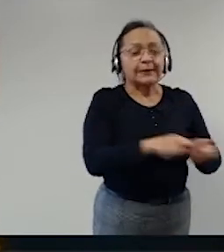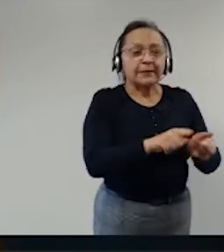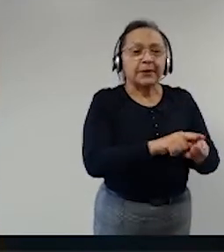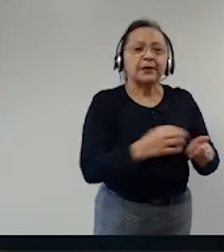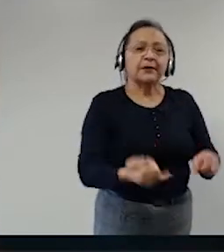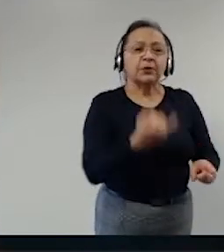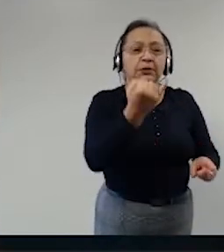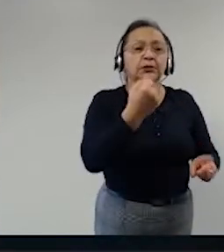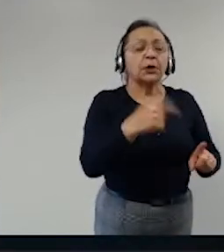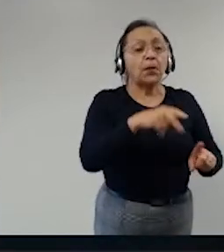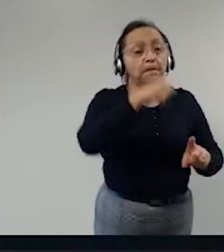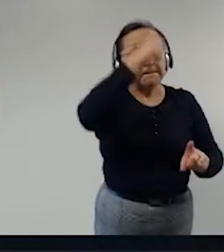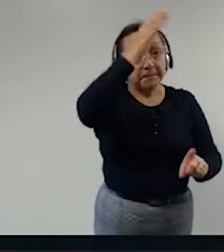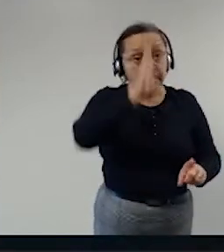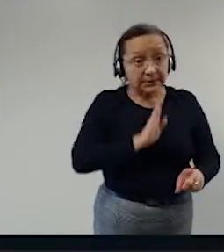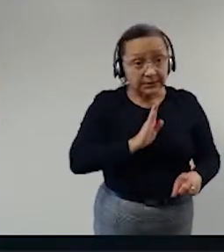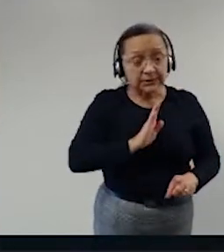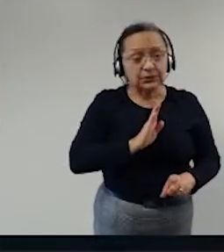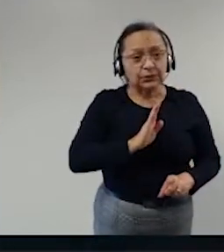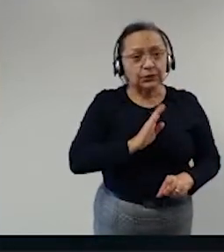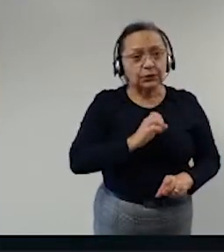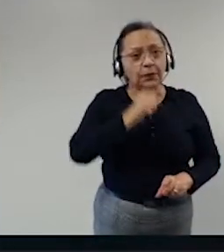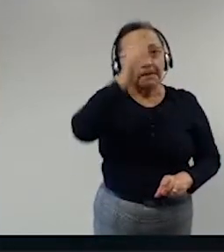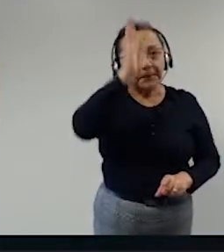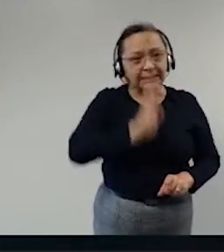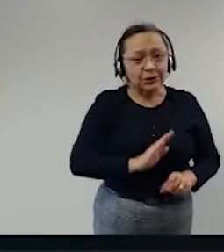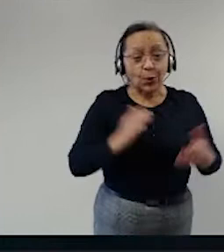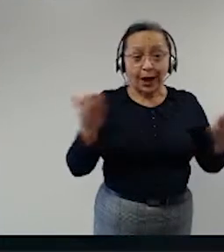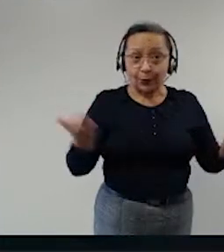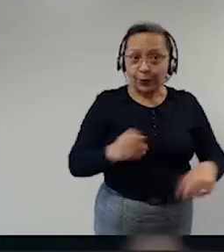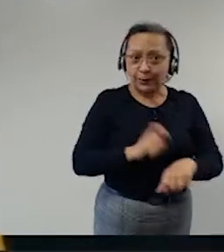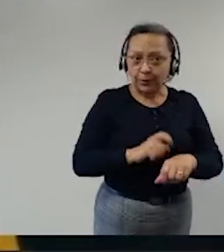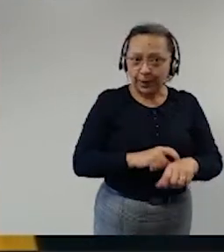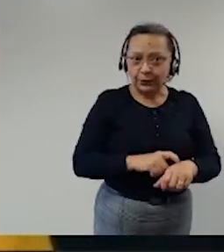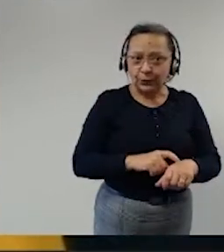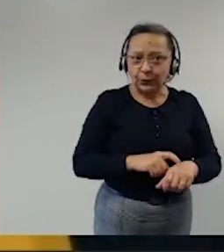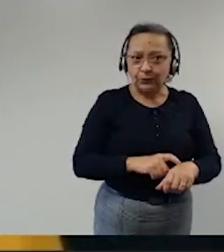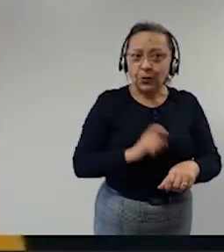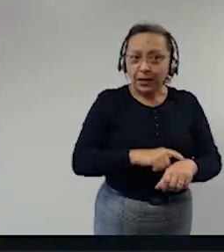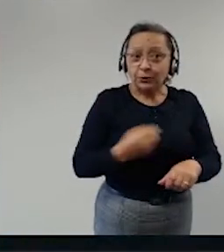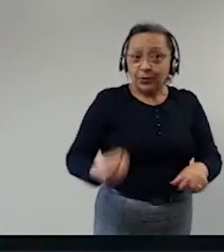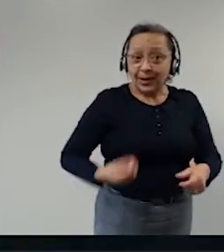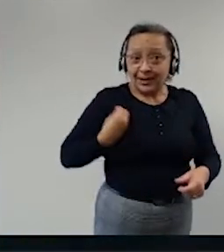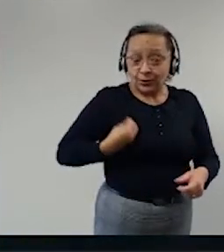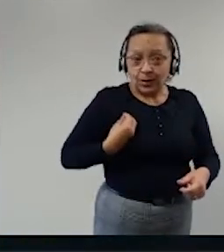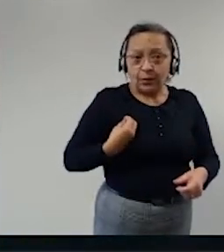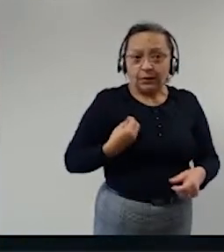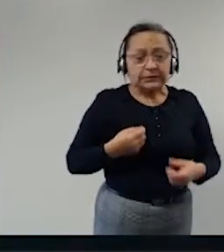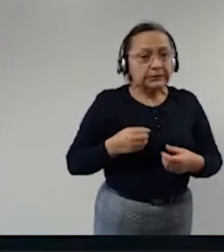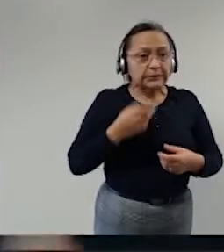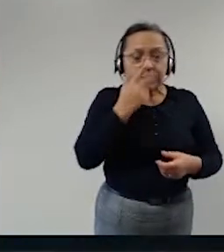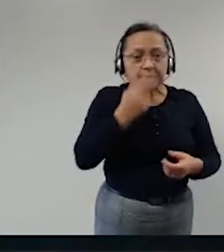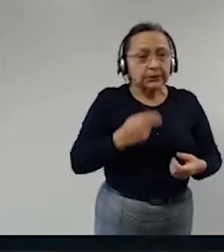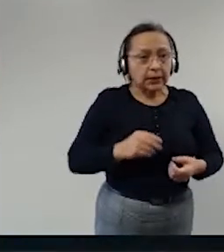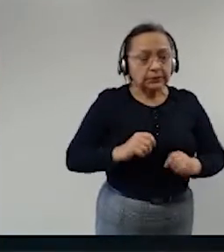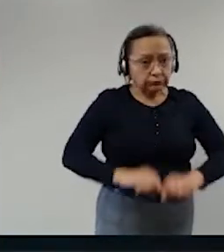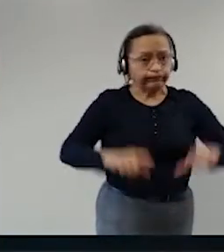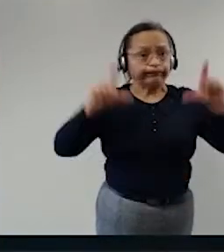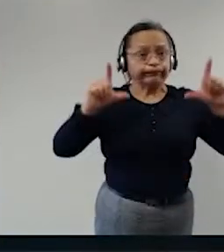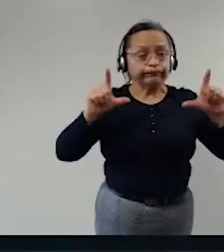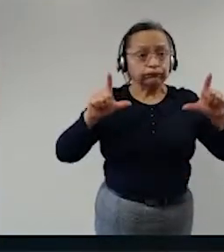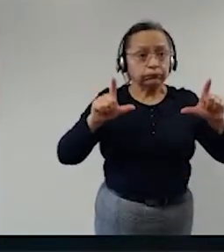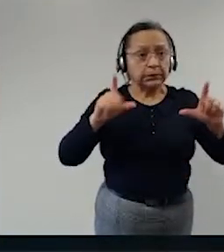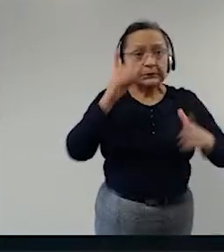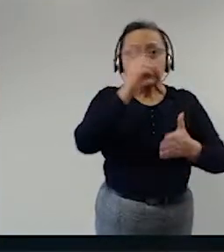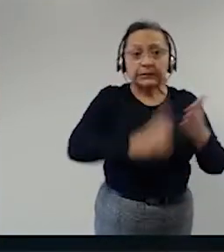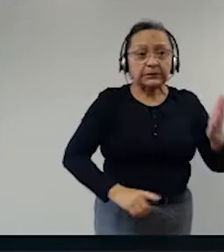perene, né? O Brasil, no contexto atual, as declarações racistas gerou uma reação muito grande, as declarações